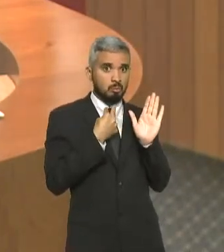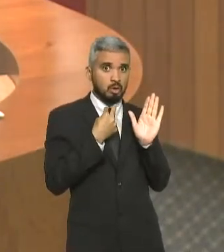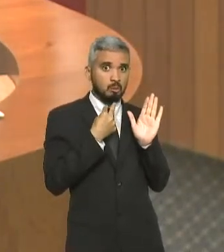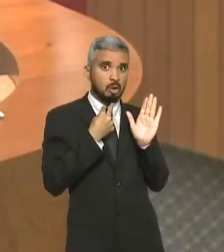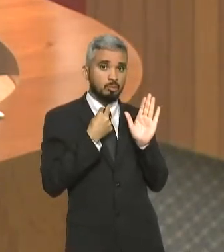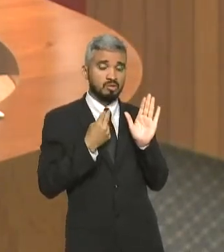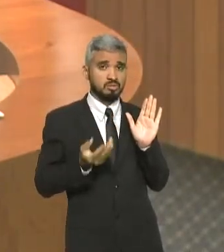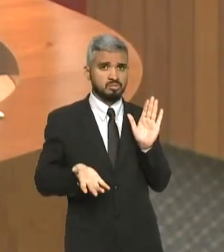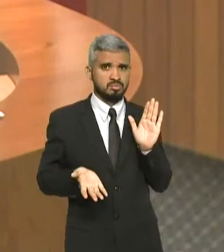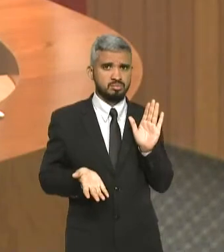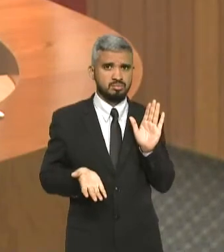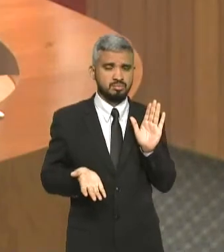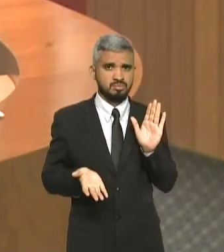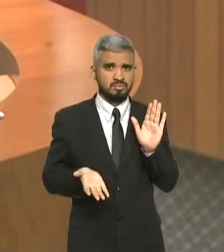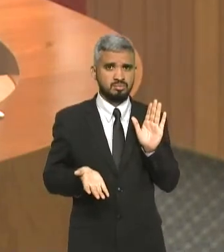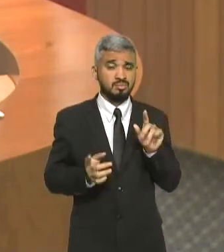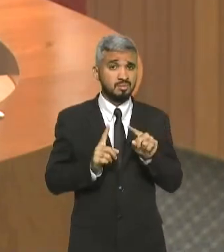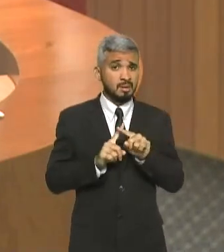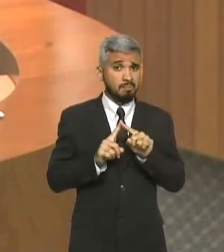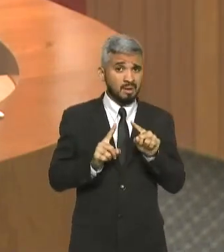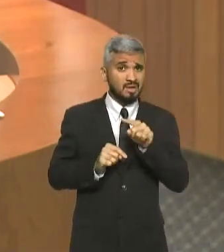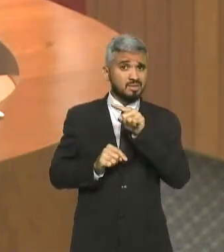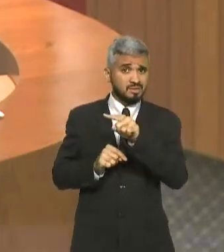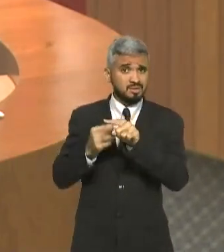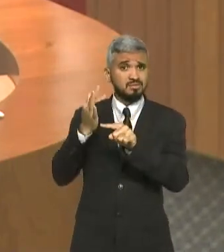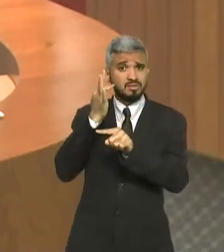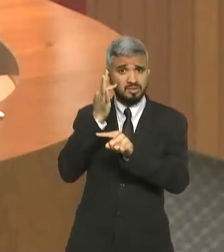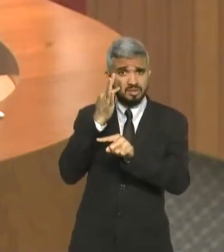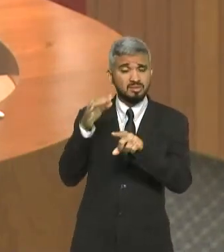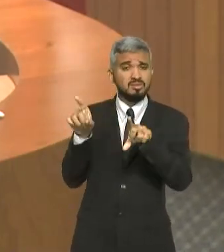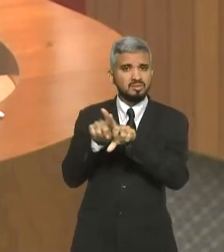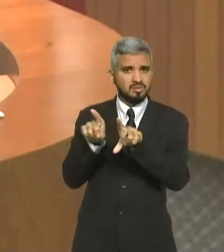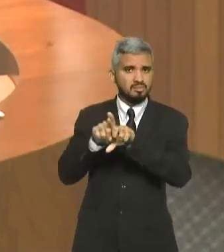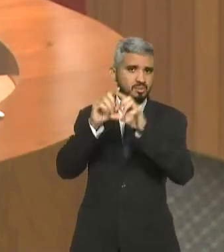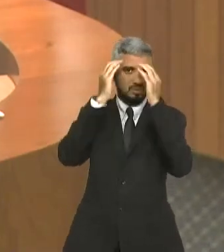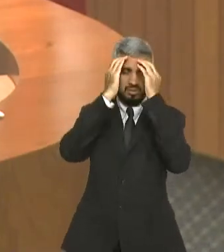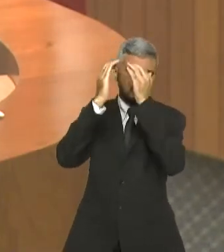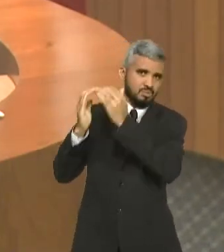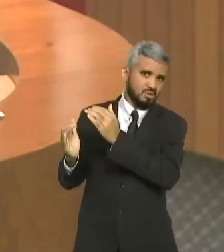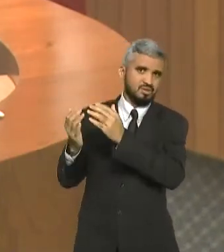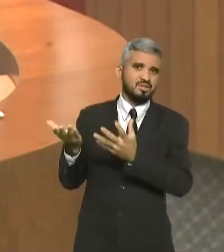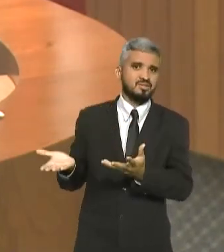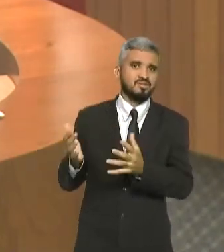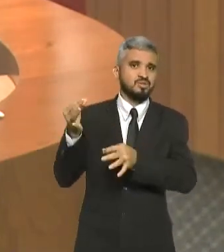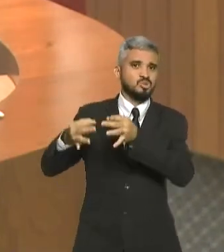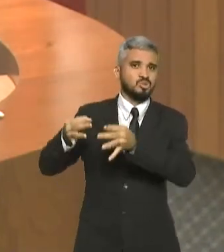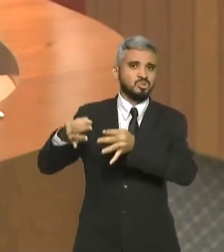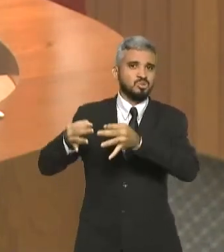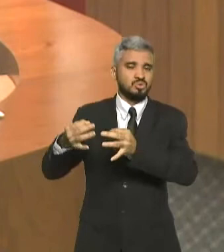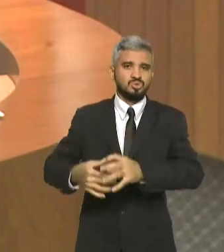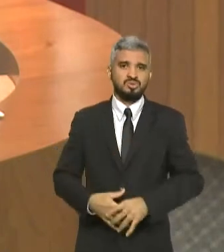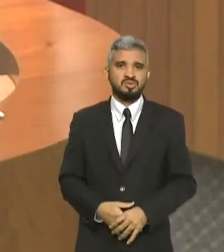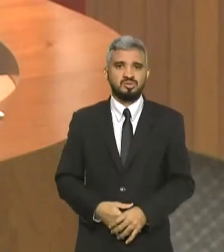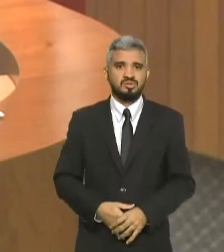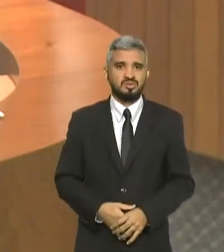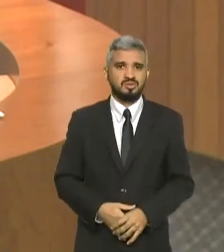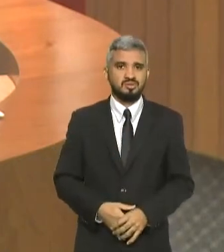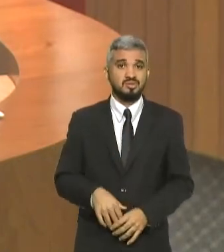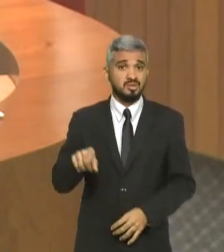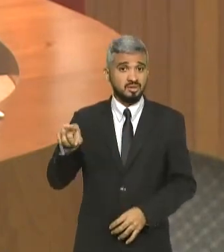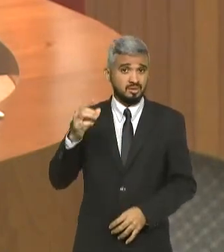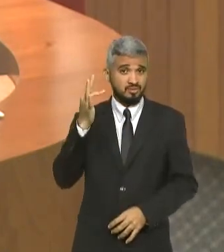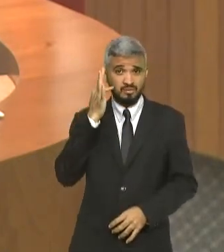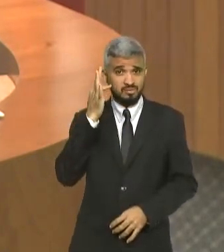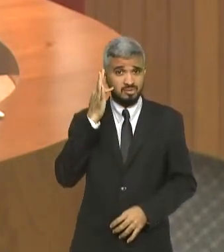governador que desacata as autoridades. É o mesmo governador que não respeita a justiça e não acata a decisão